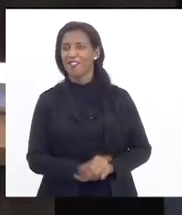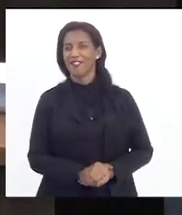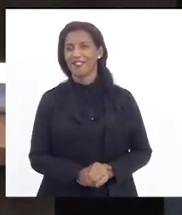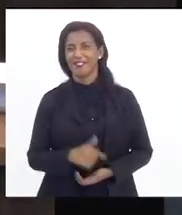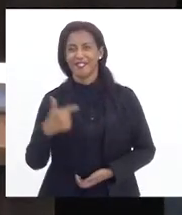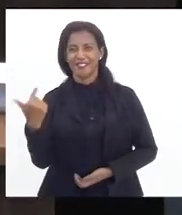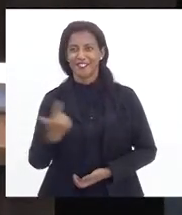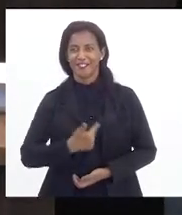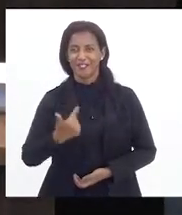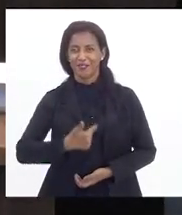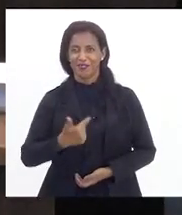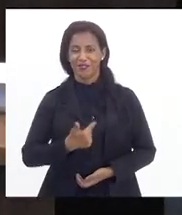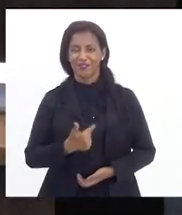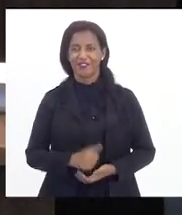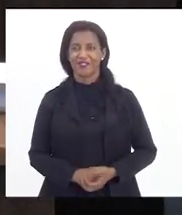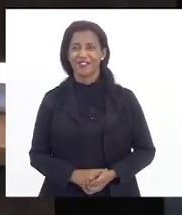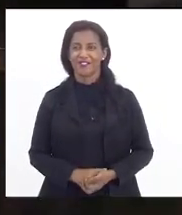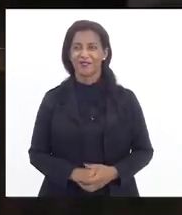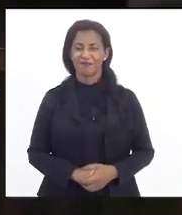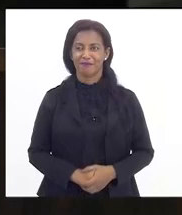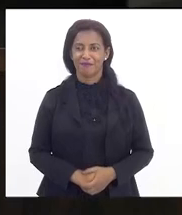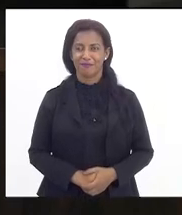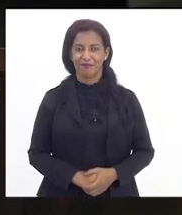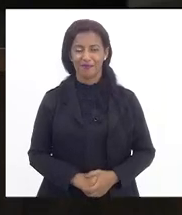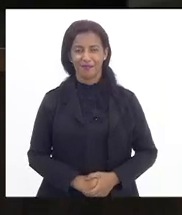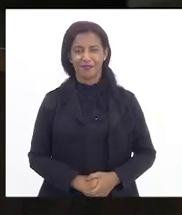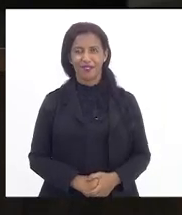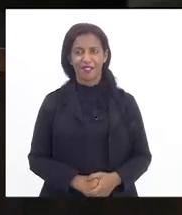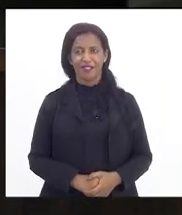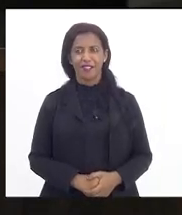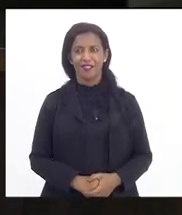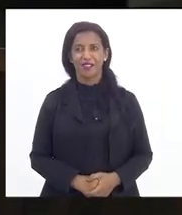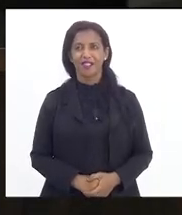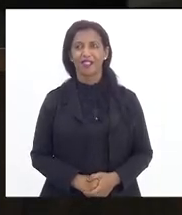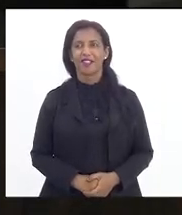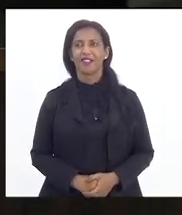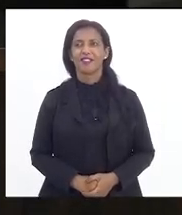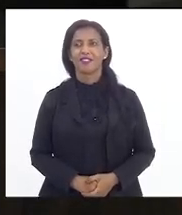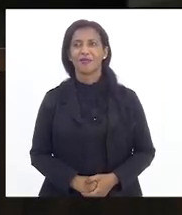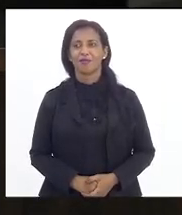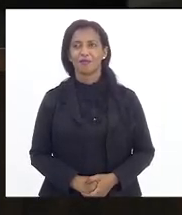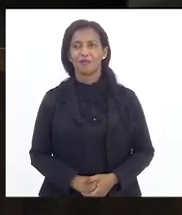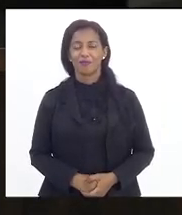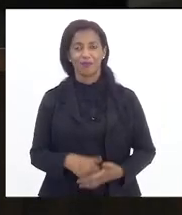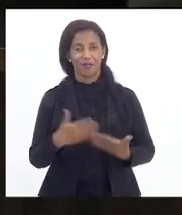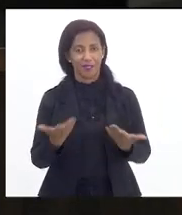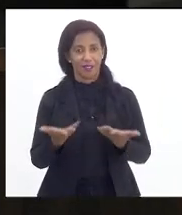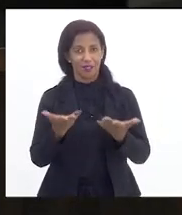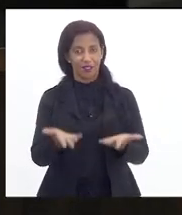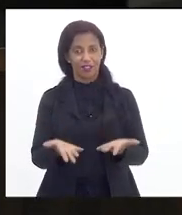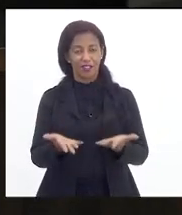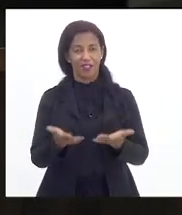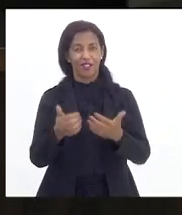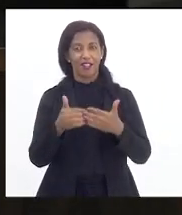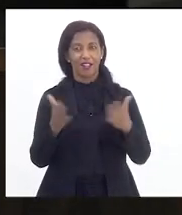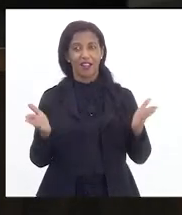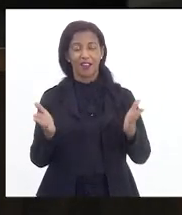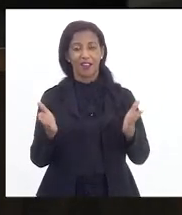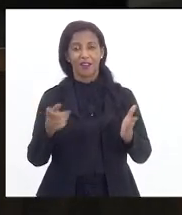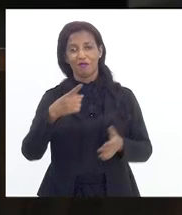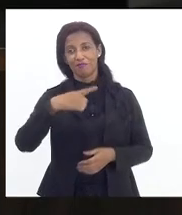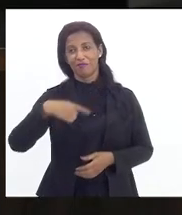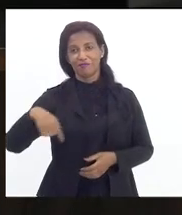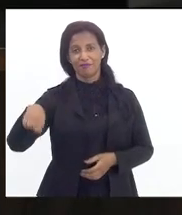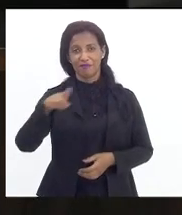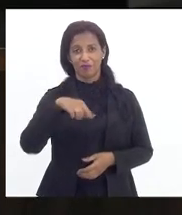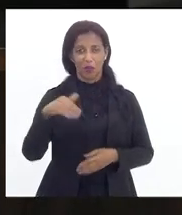Valdete que já tinha feito esse pedido da vossa excelência eu quero quero colocar abrir a decisão pelo plenário